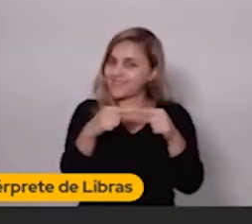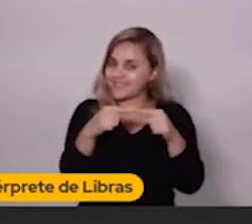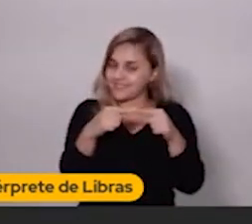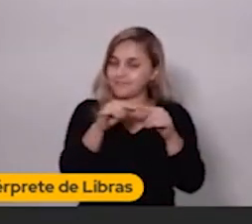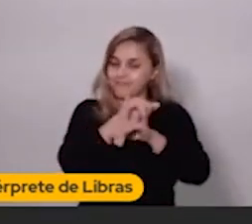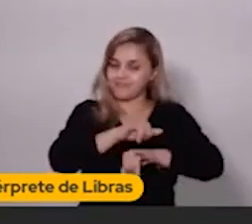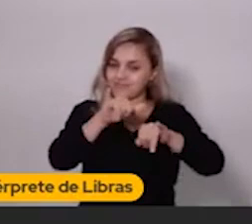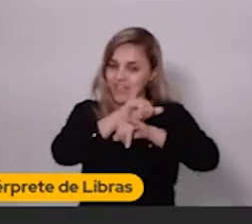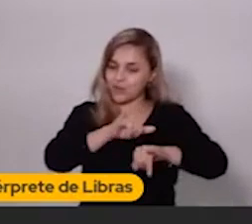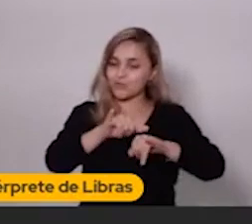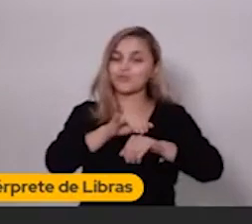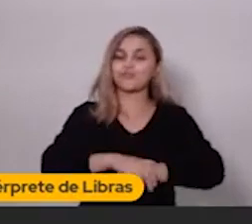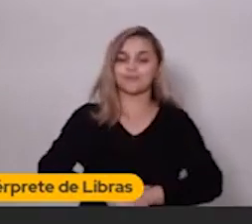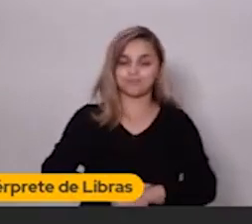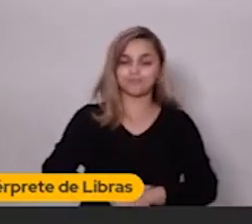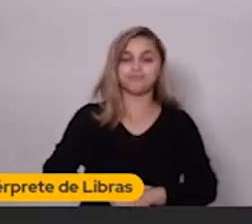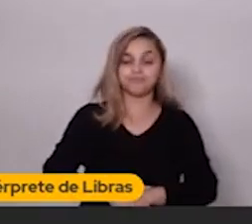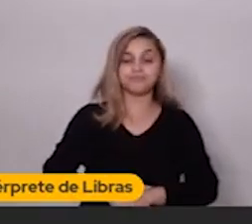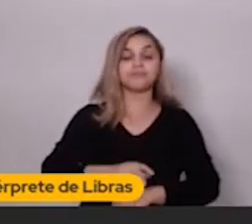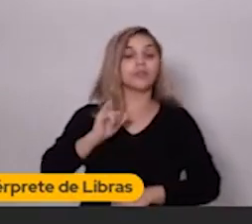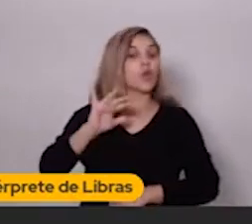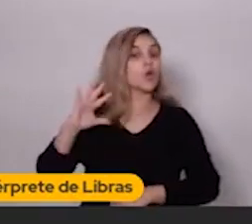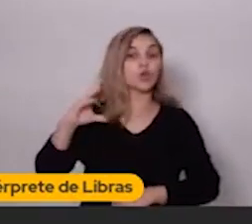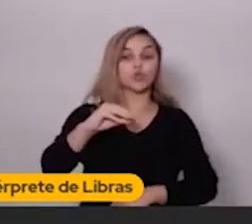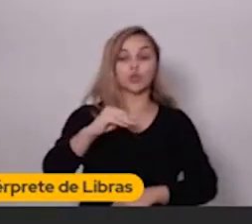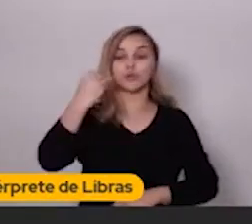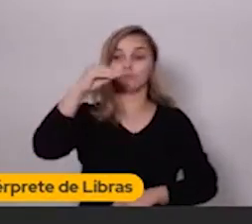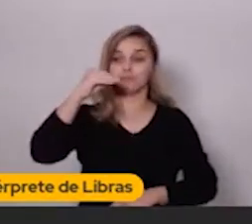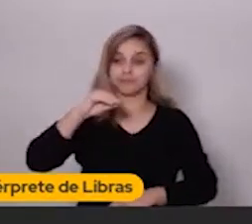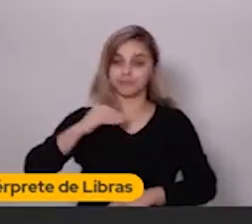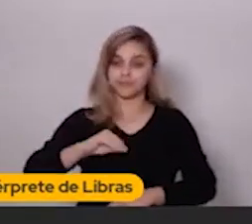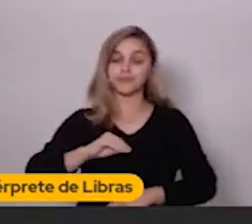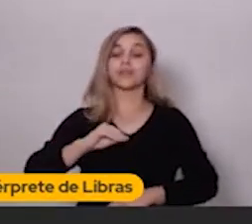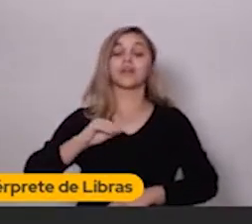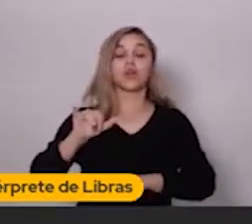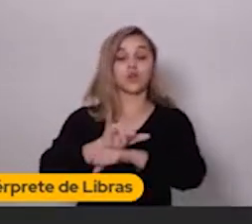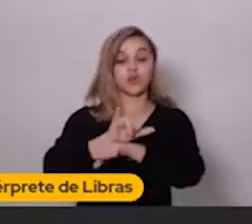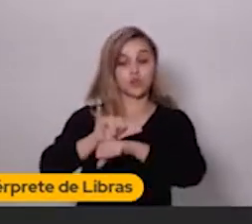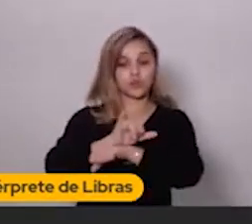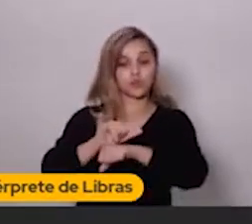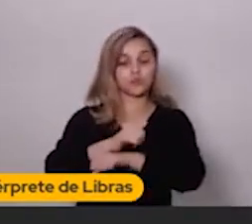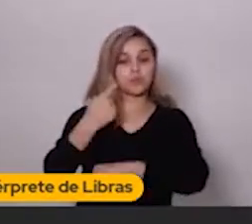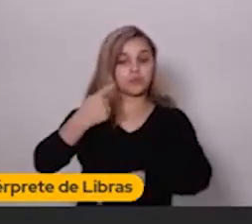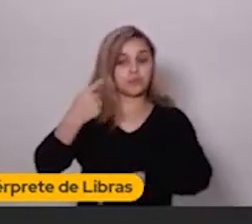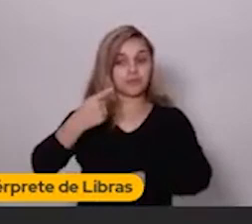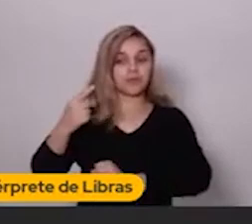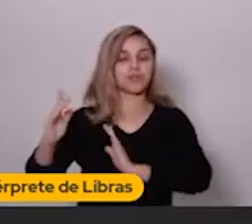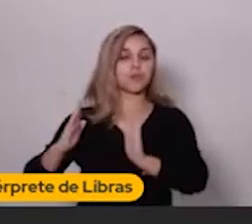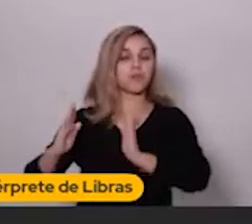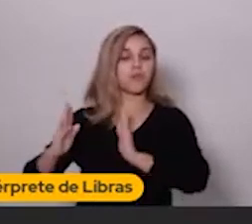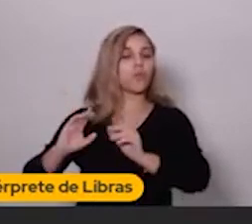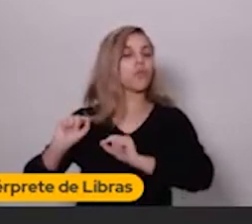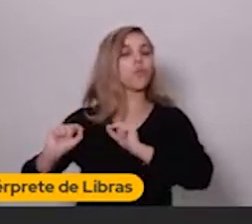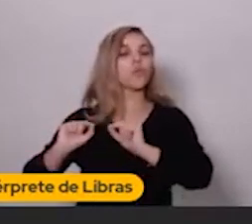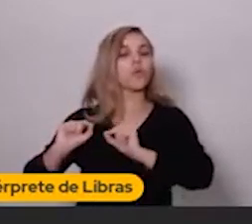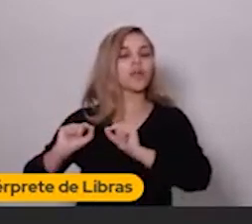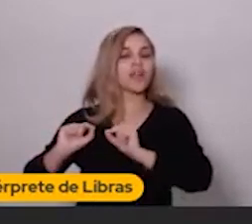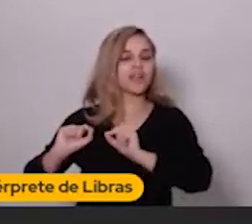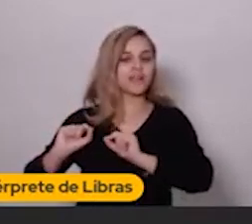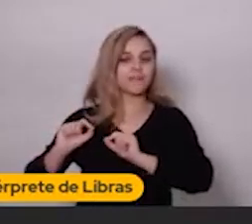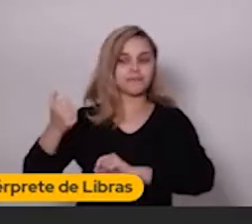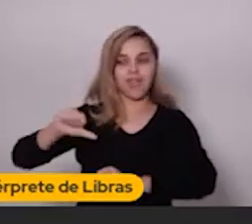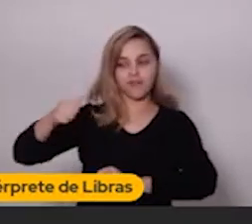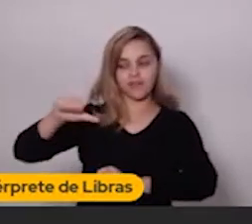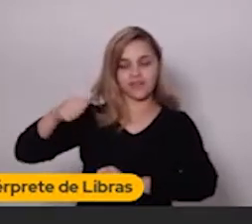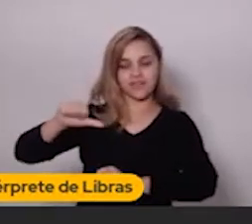diretrizes? Todo vídeo que é colocado no YouTube, que está habilitado para monetização, primeiro ele passa por uma revisão de